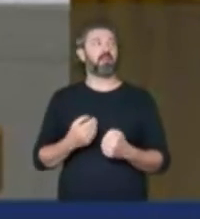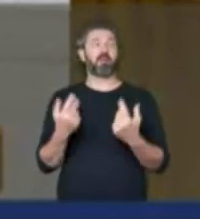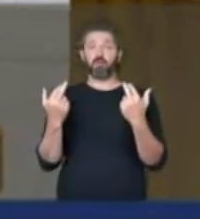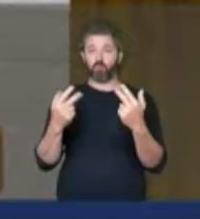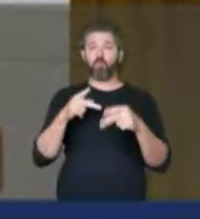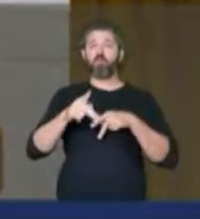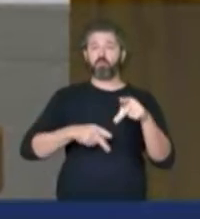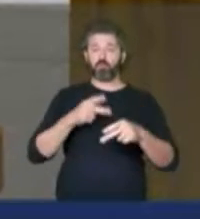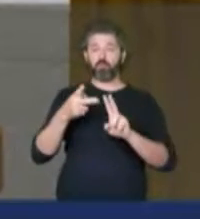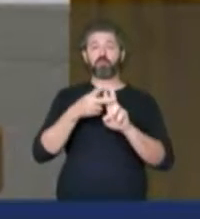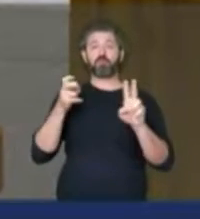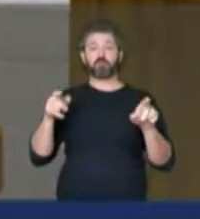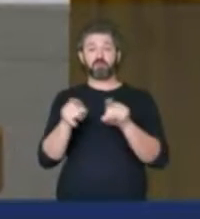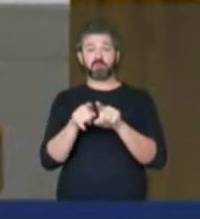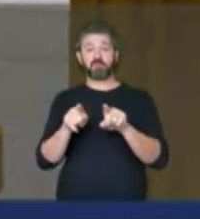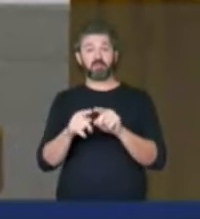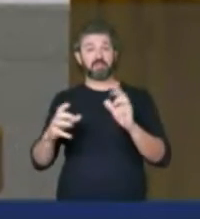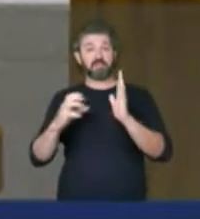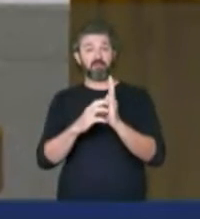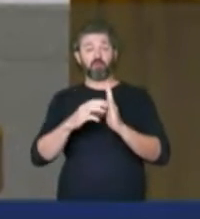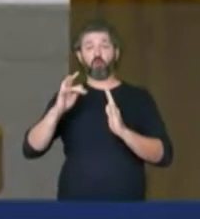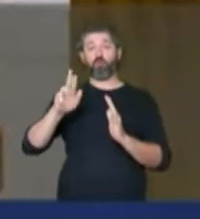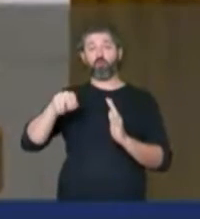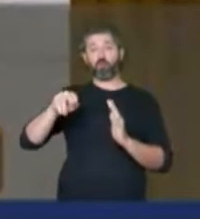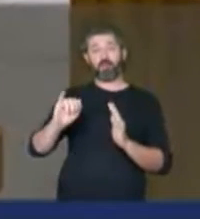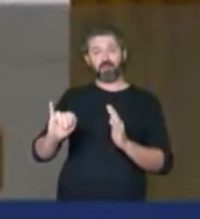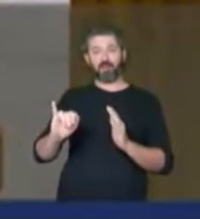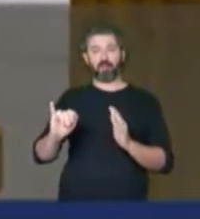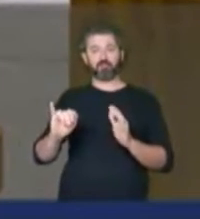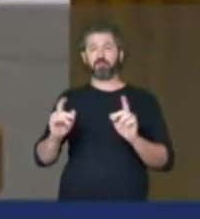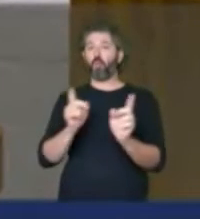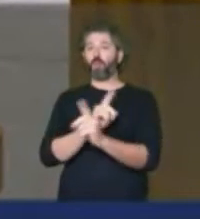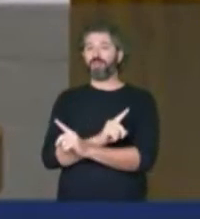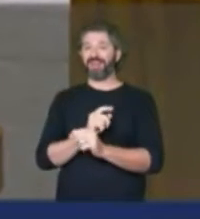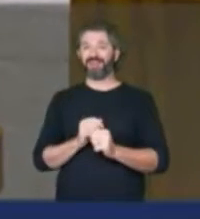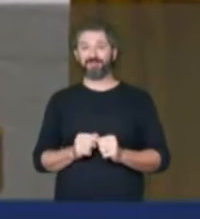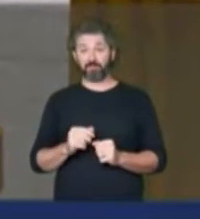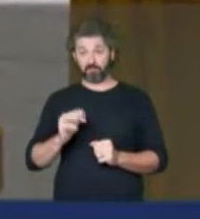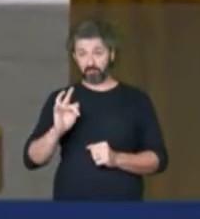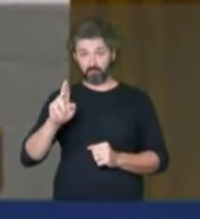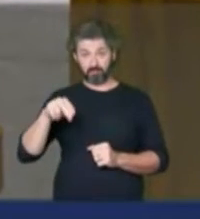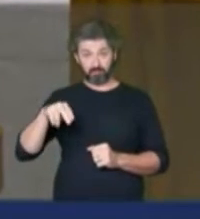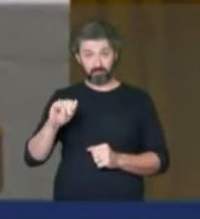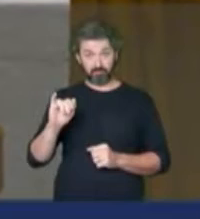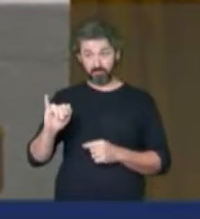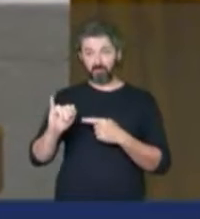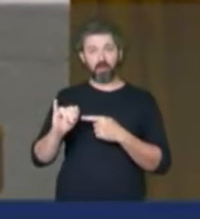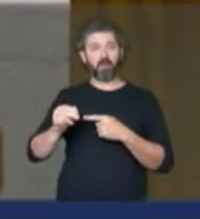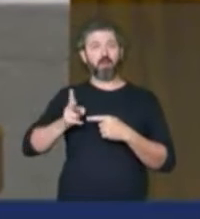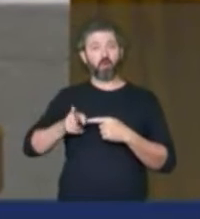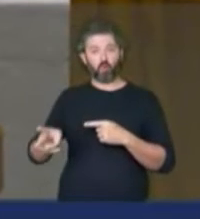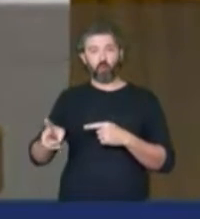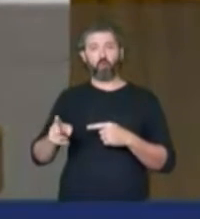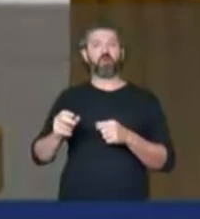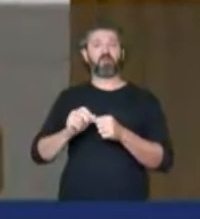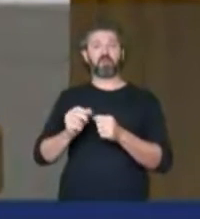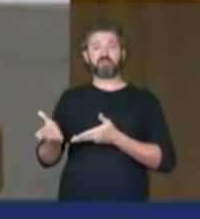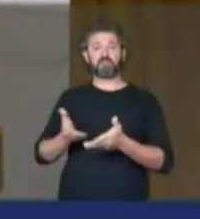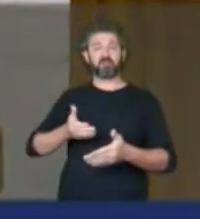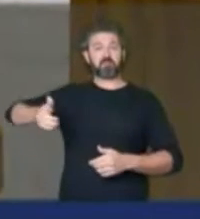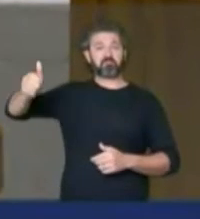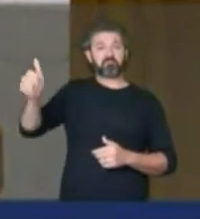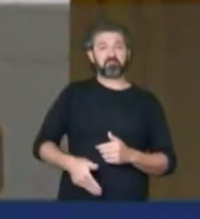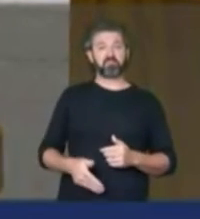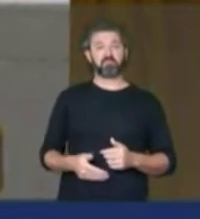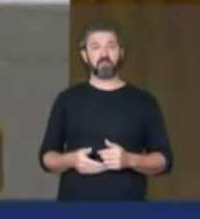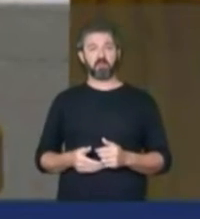dos povos indígenas como de servidores da FUNAI. Ao contrário, a FUNAI segue fazendo um